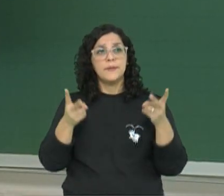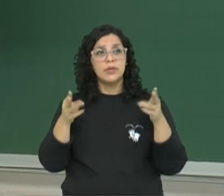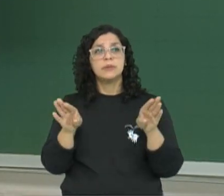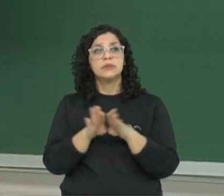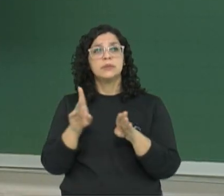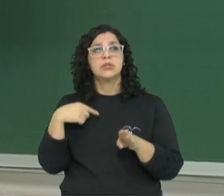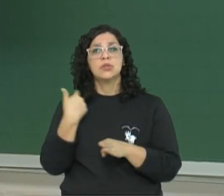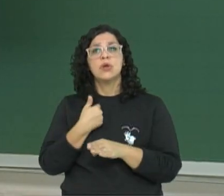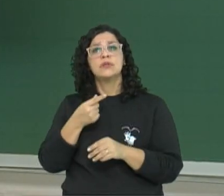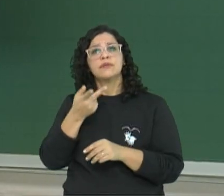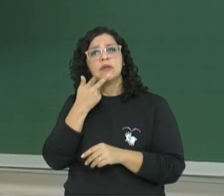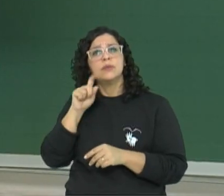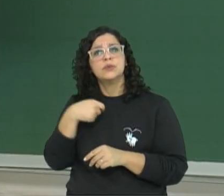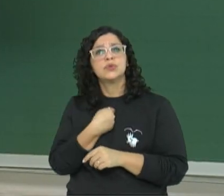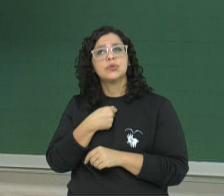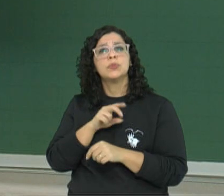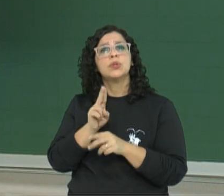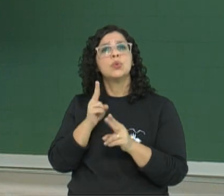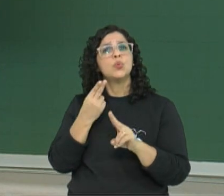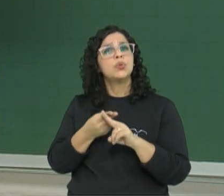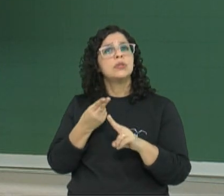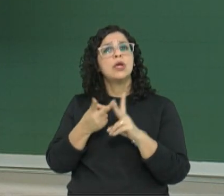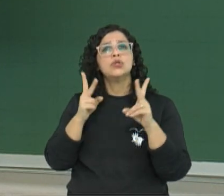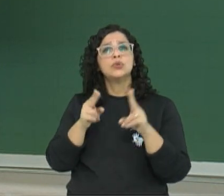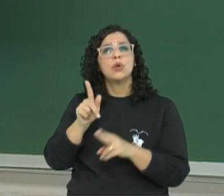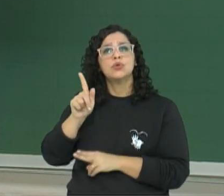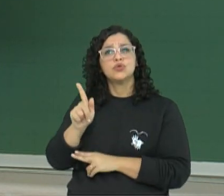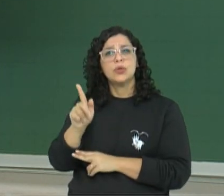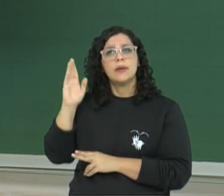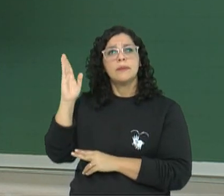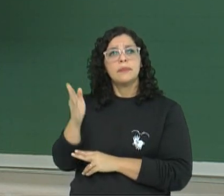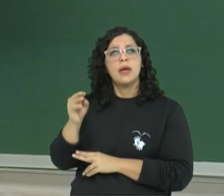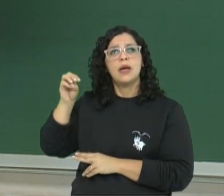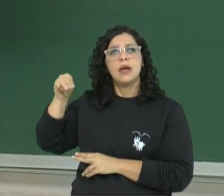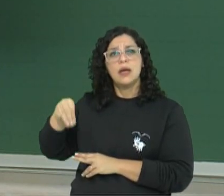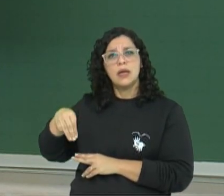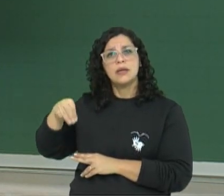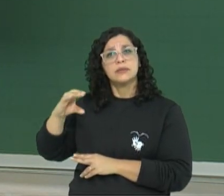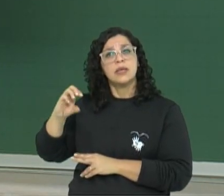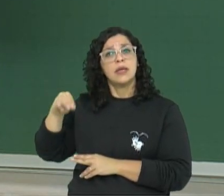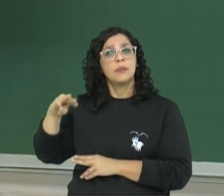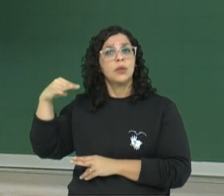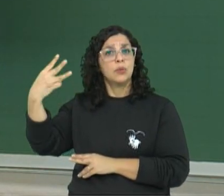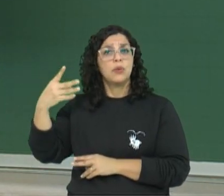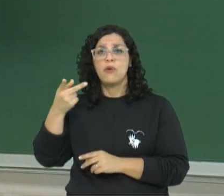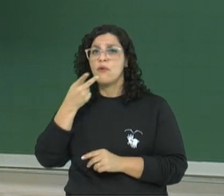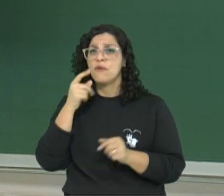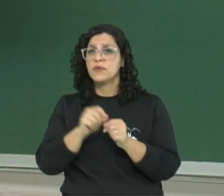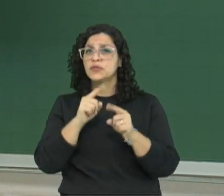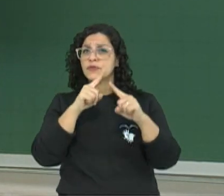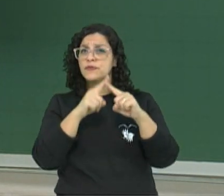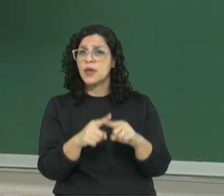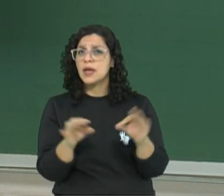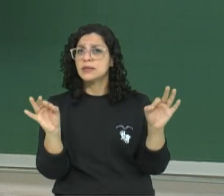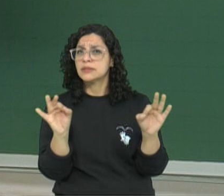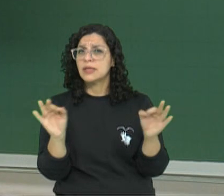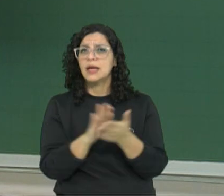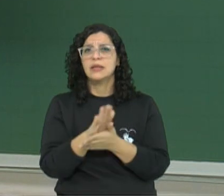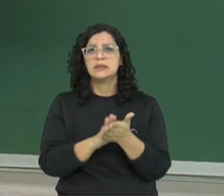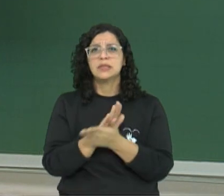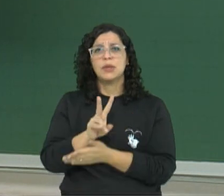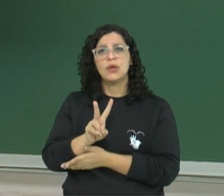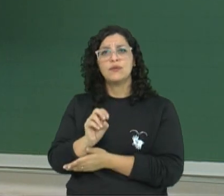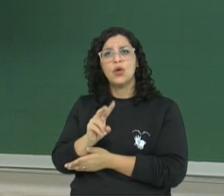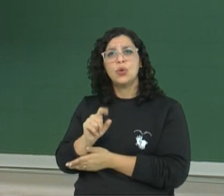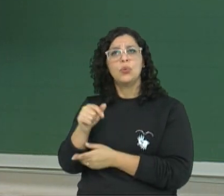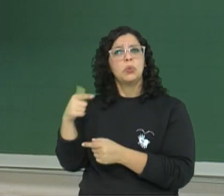nós trabalhamos aqui com a mesma unidade anterior que a gente fez, né? Por quê? Como eu não fiz nenhuma multiplicação, não tinha nada de volume,